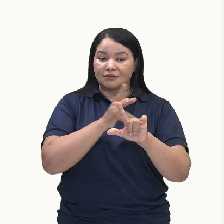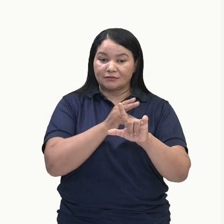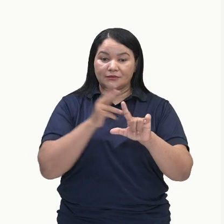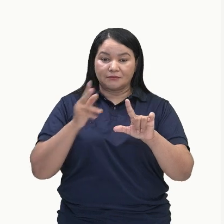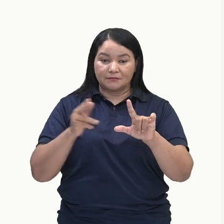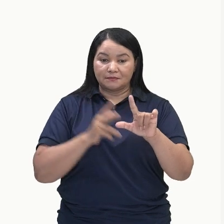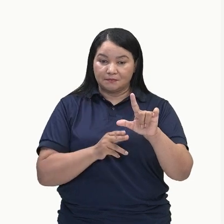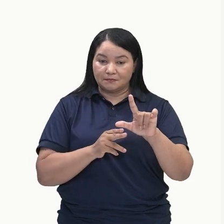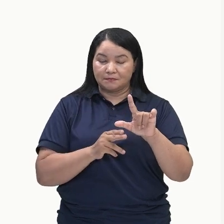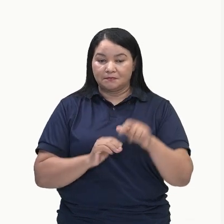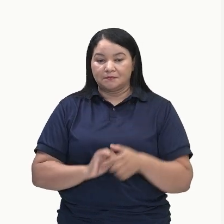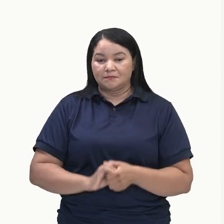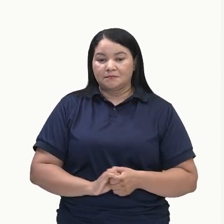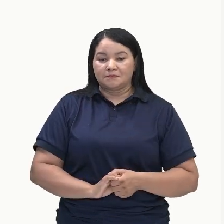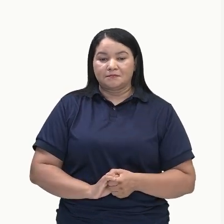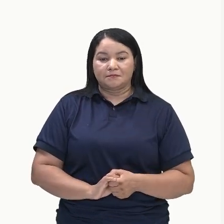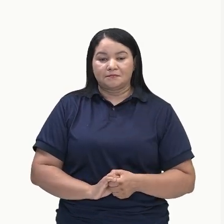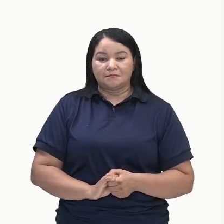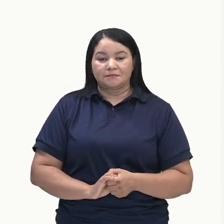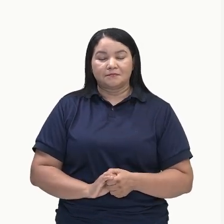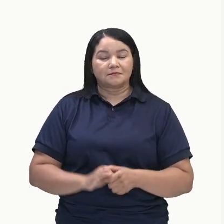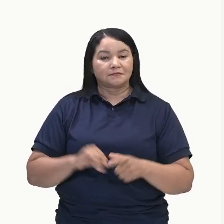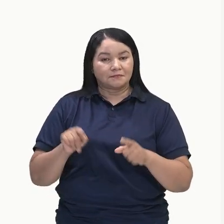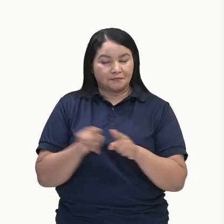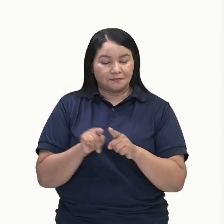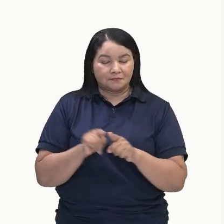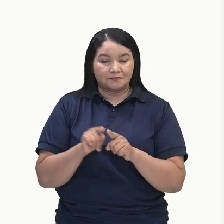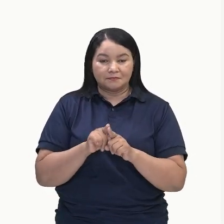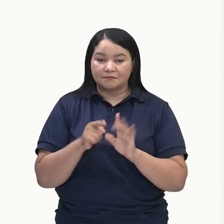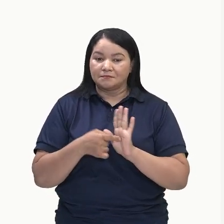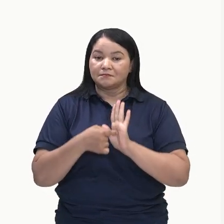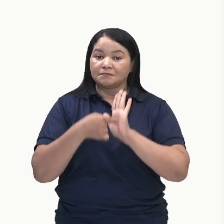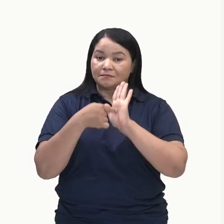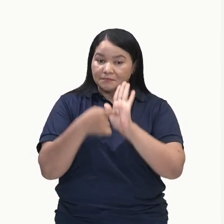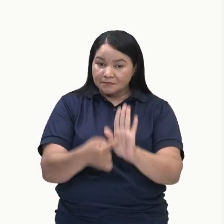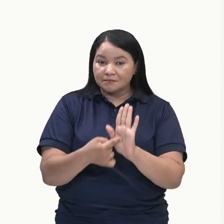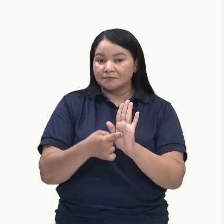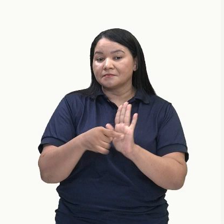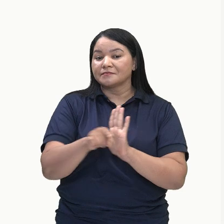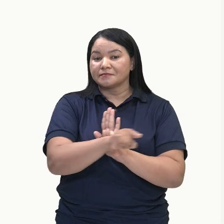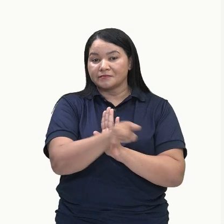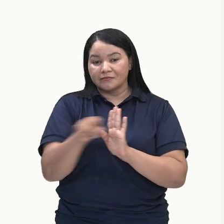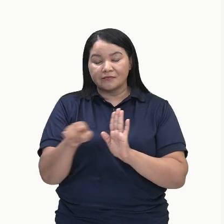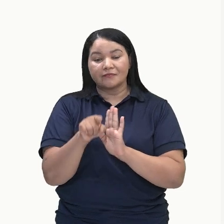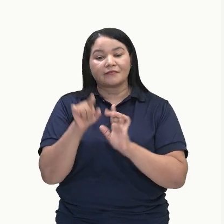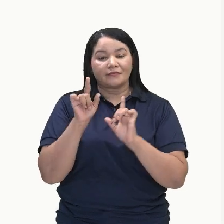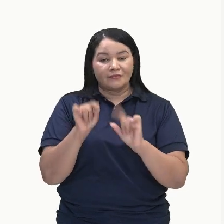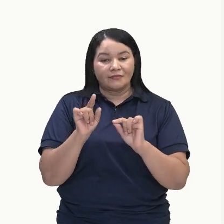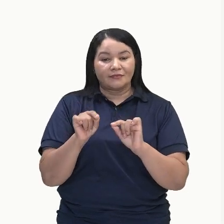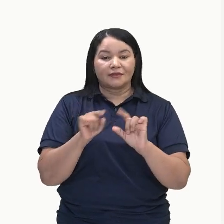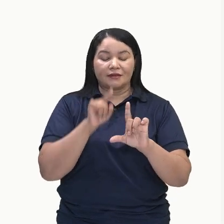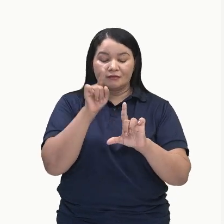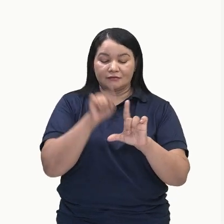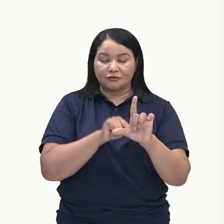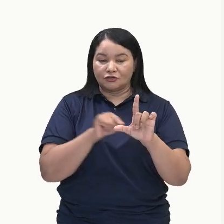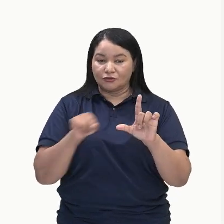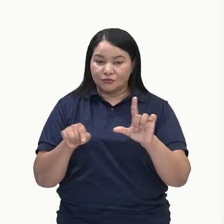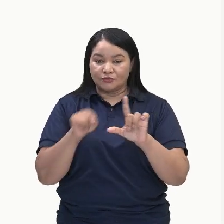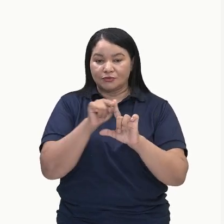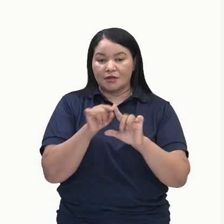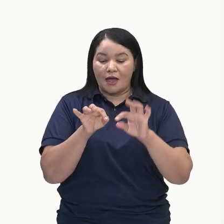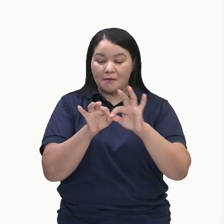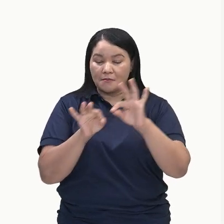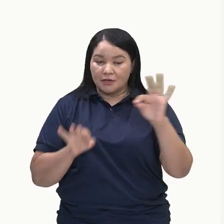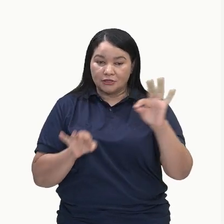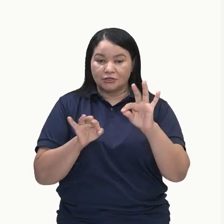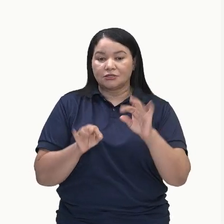traços. E isto aqui também foi proposital, que é para mostrar para você que esses 3 lados têm medidas